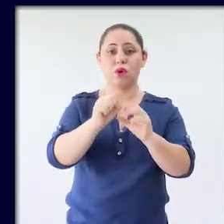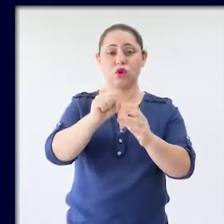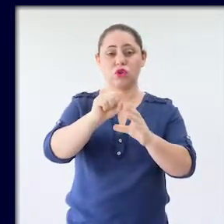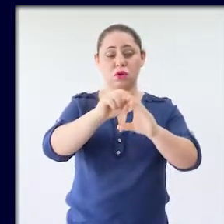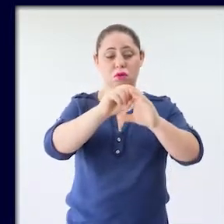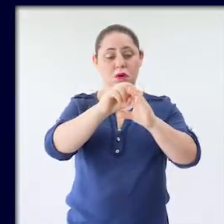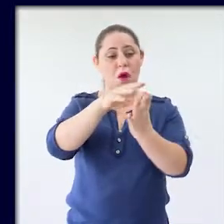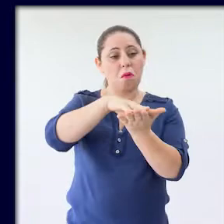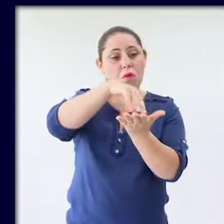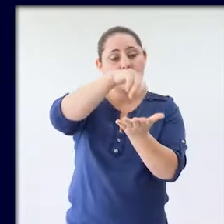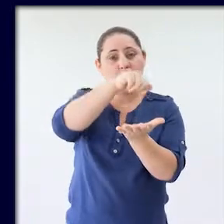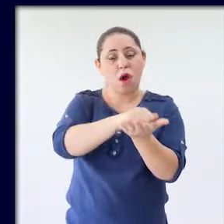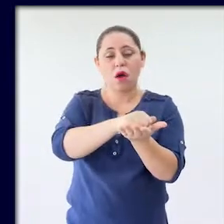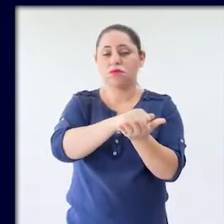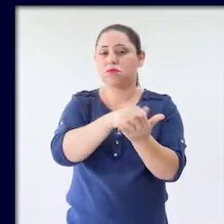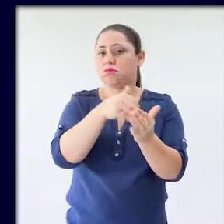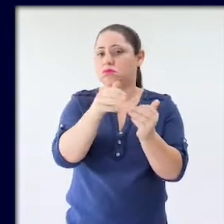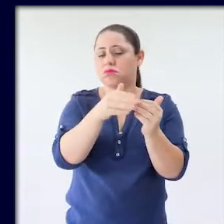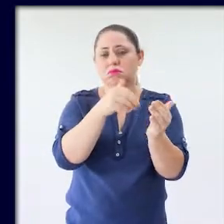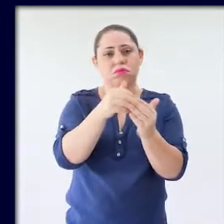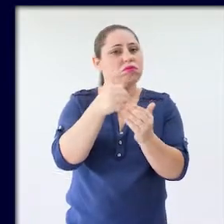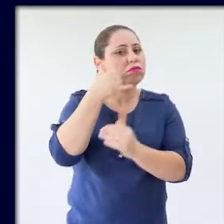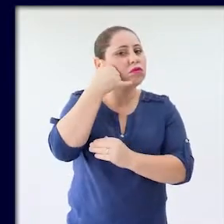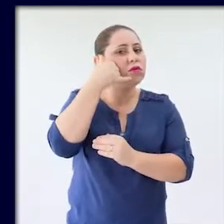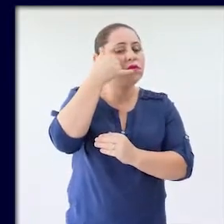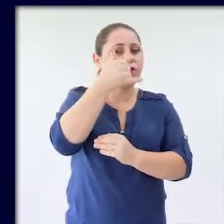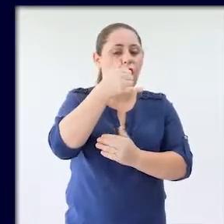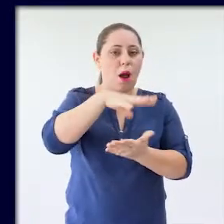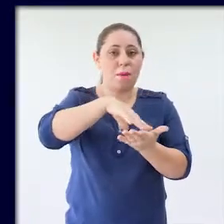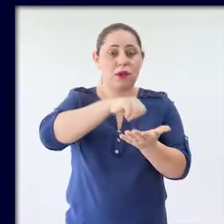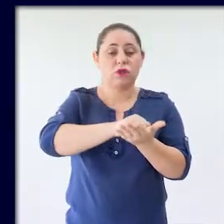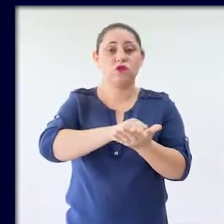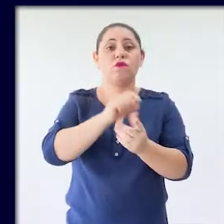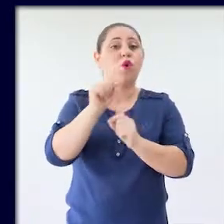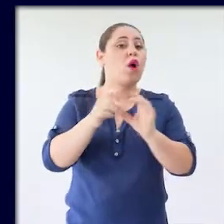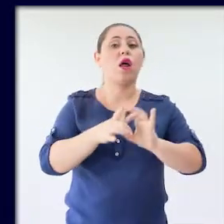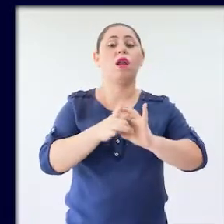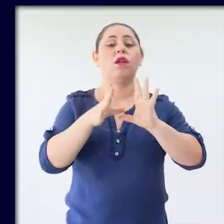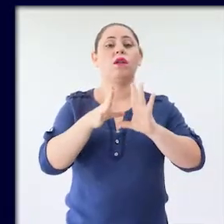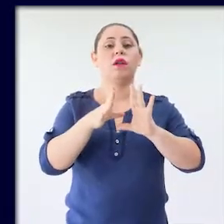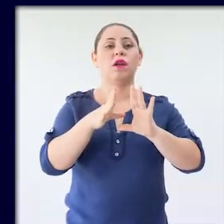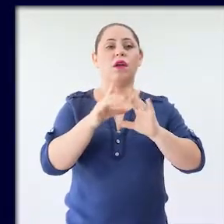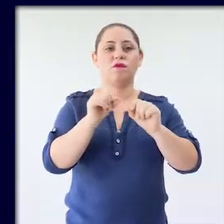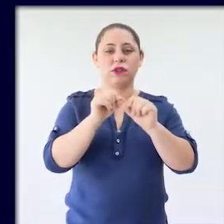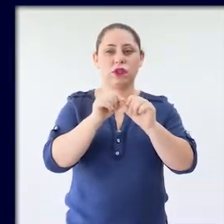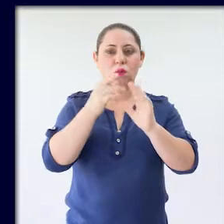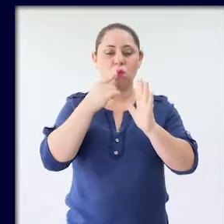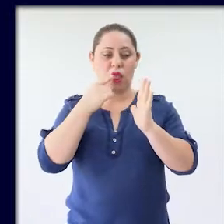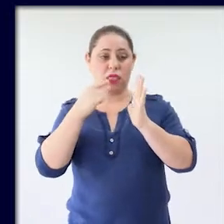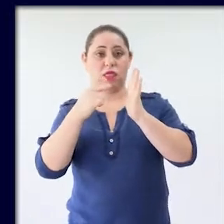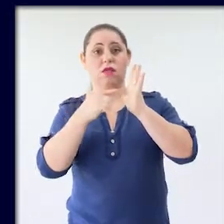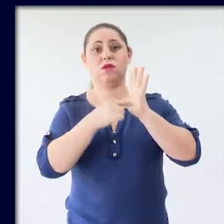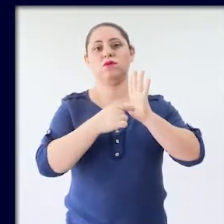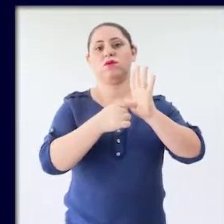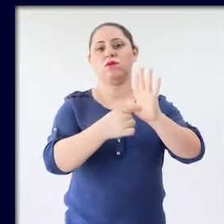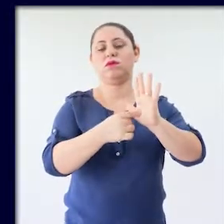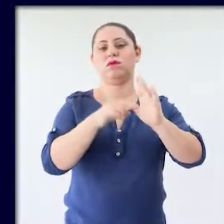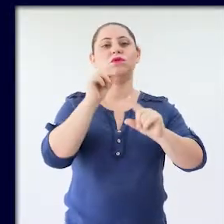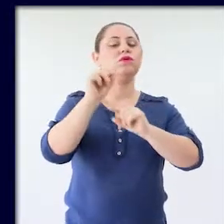ser baixado em qualquer smartphone pelo eleitor, esse aplicativo, que permite o eleitor formular uma